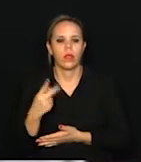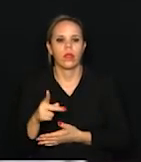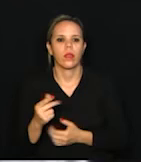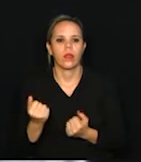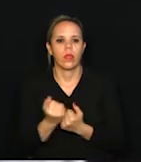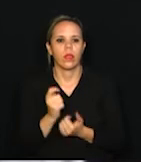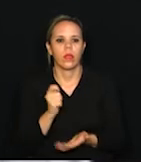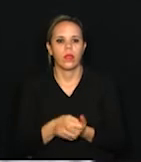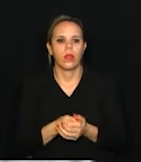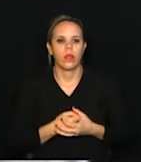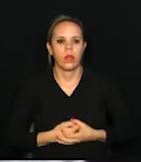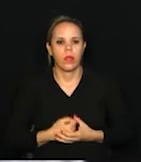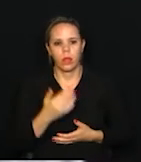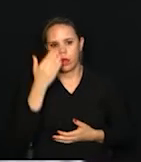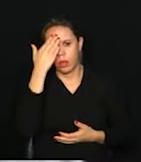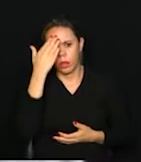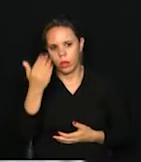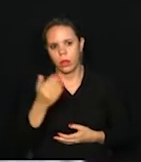isso? Obrigado.